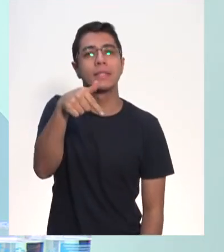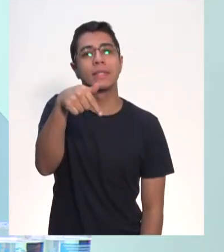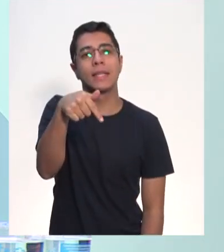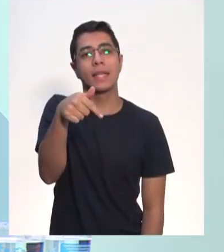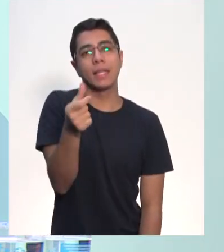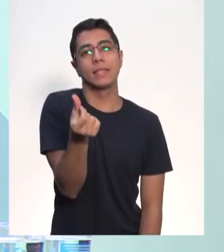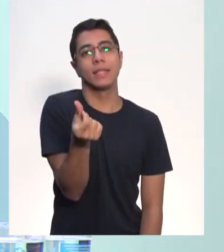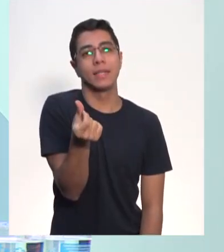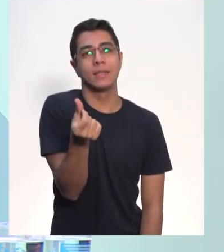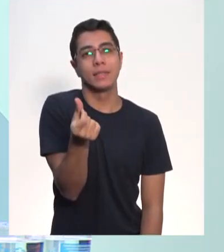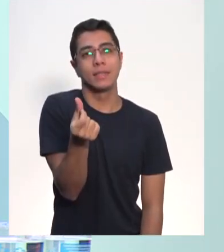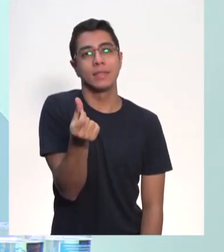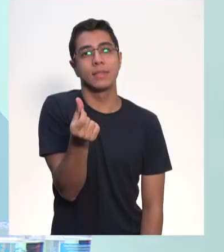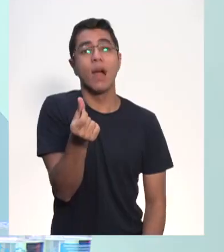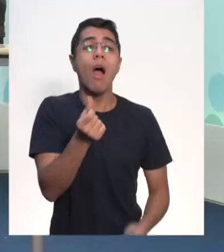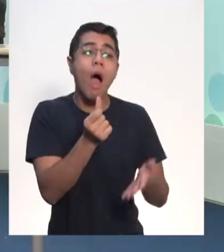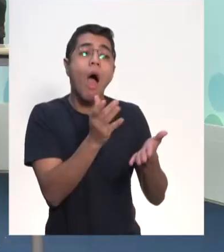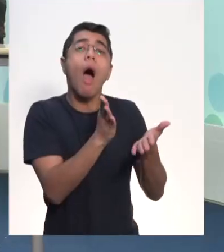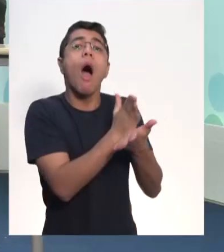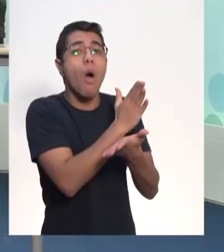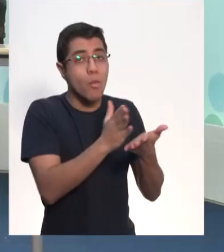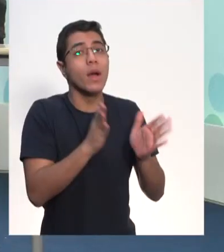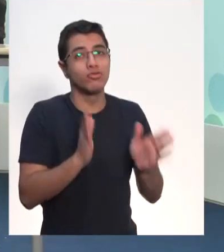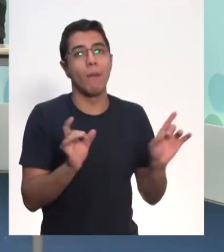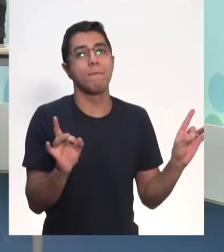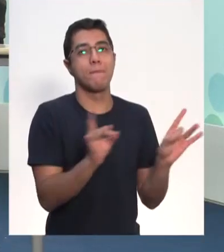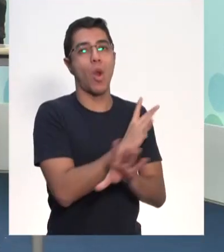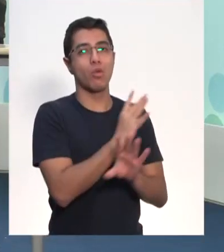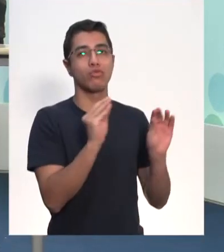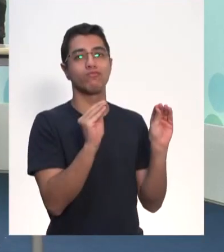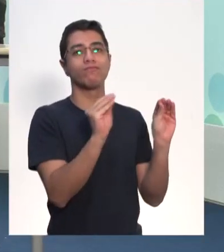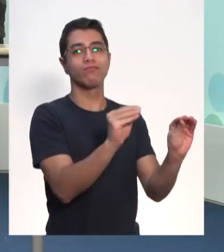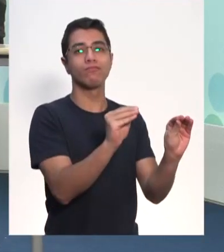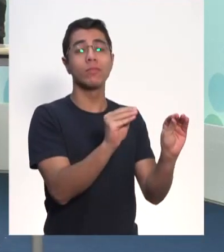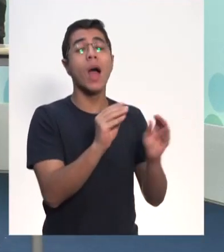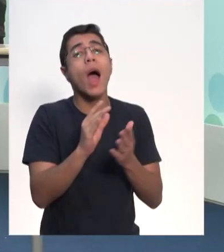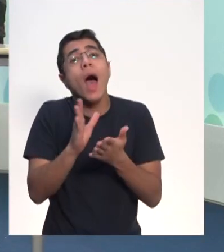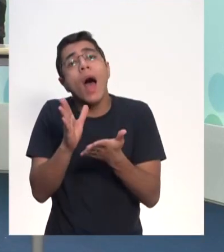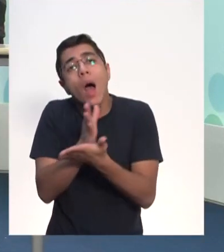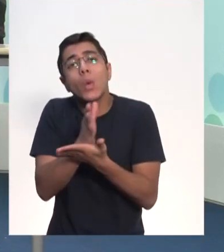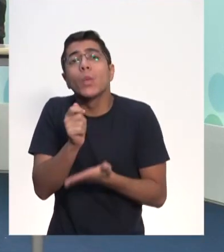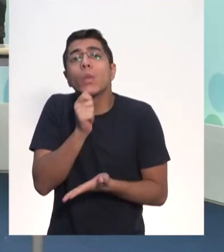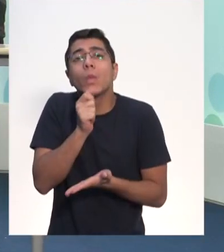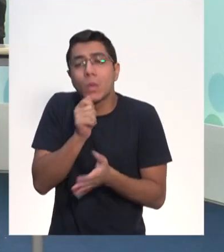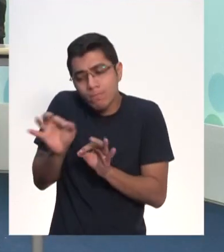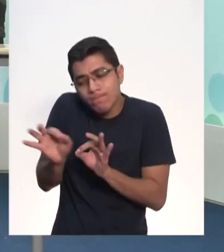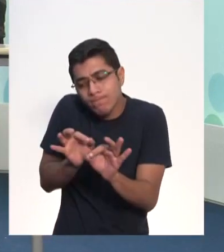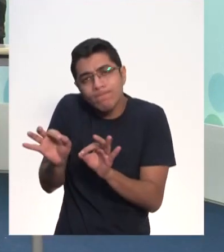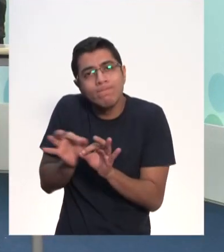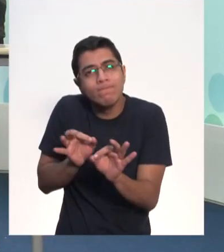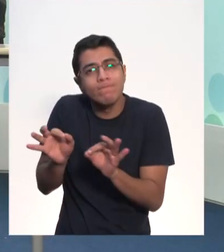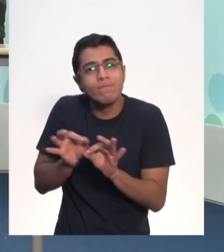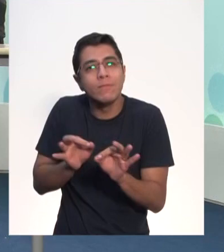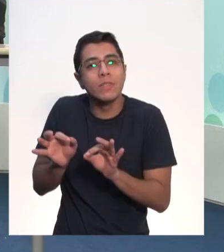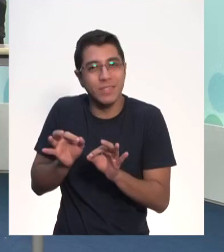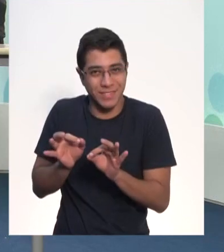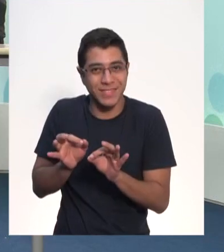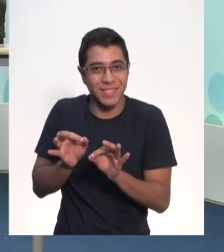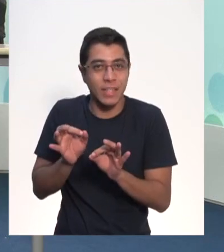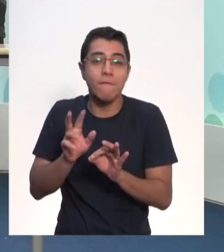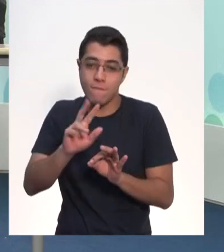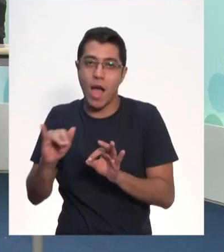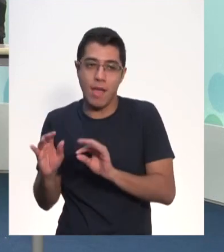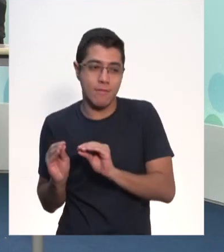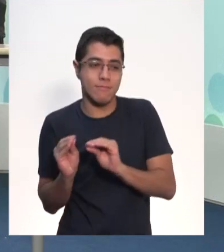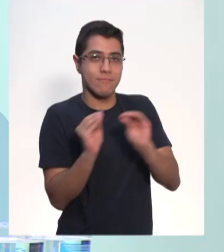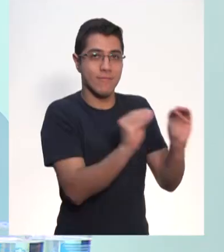que estão para serem disponibilizadas, estão em produção. E teremos mais algumas pautas que serão disponibilizadas